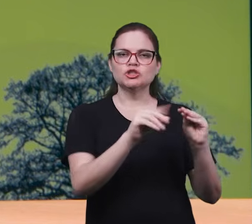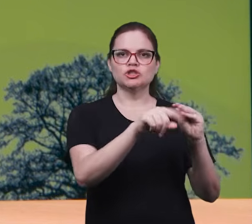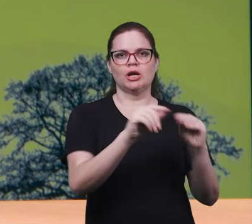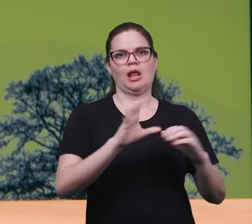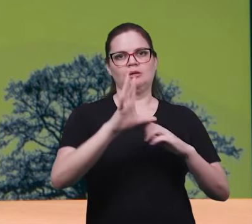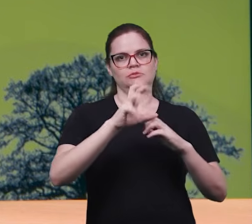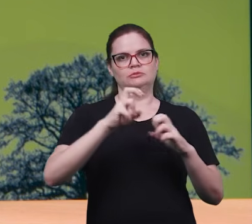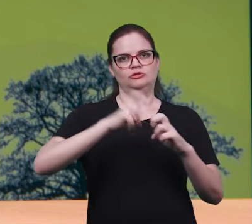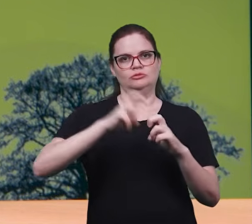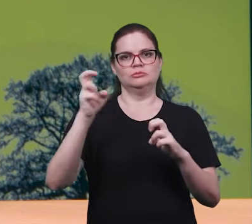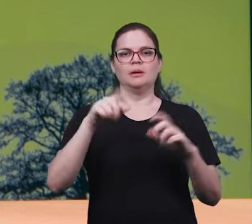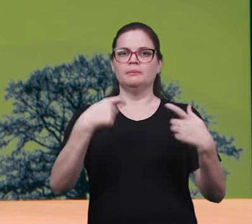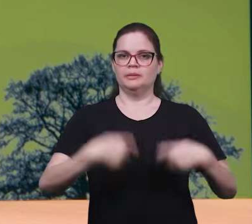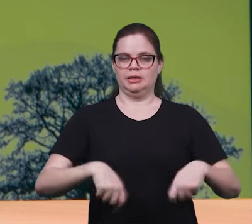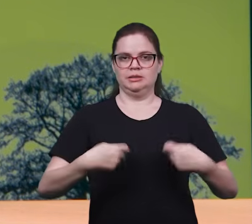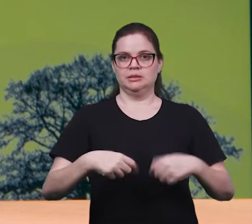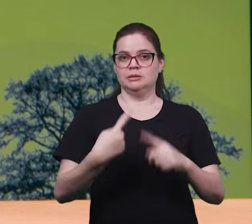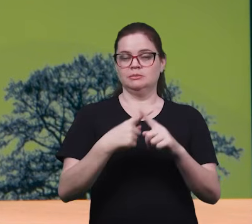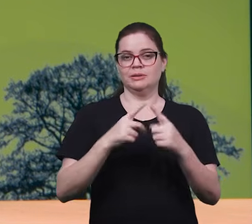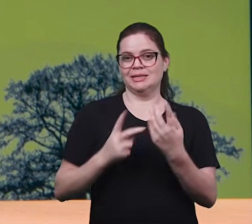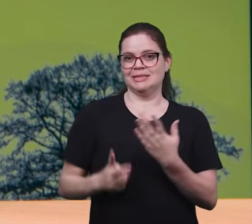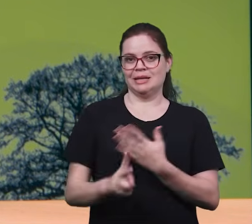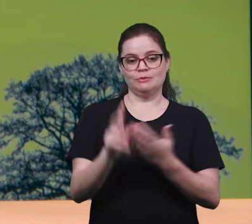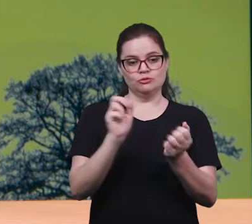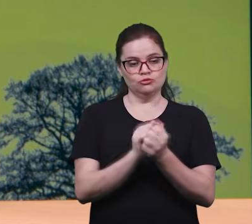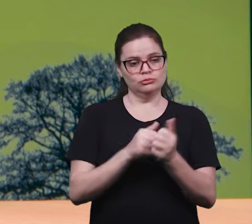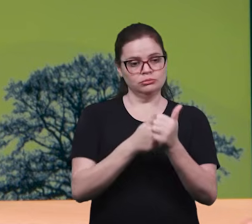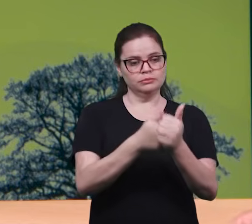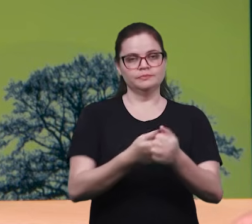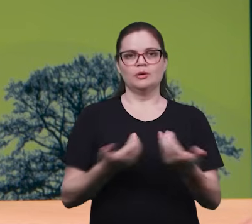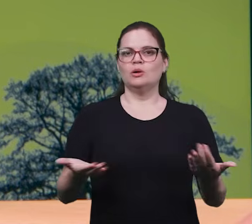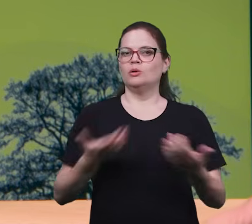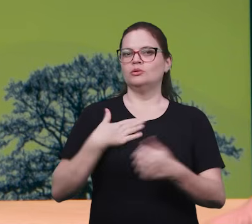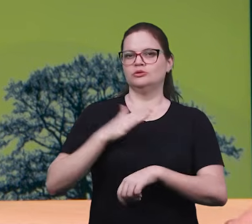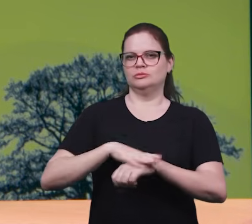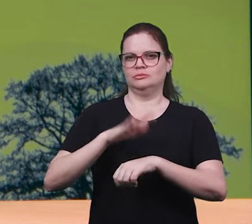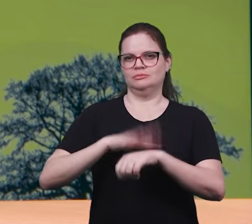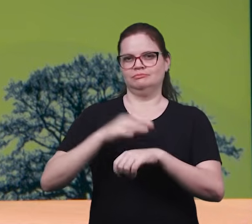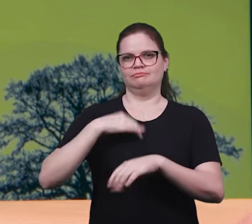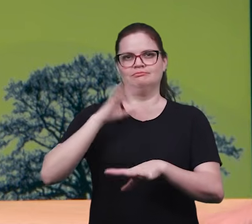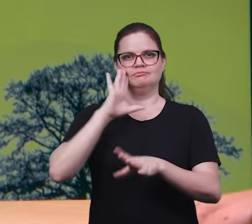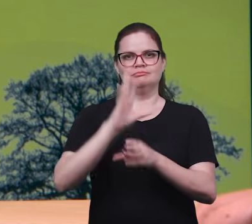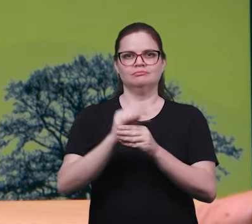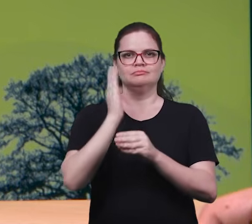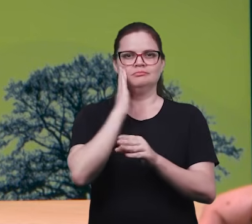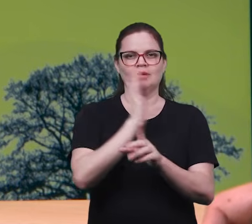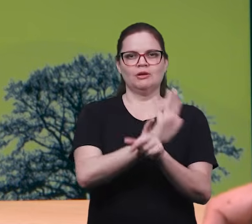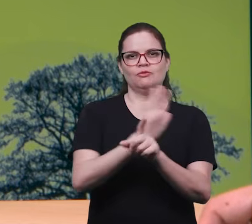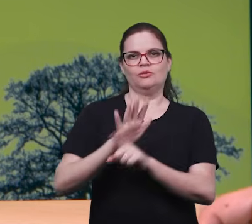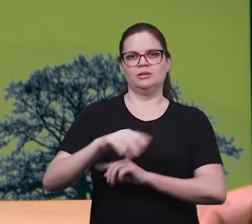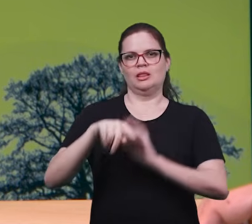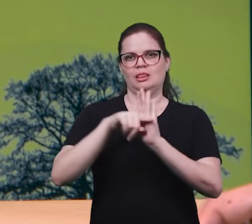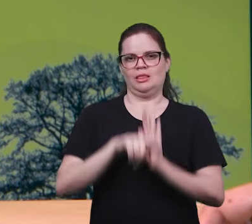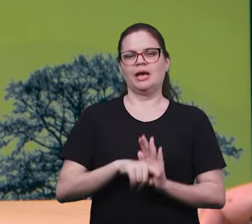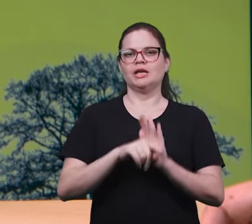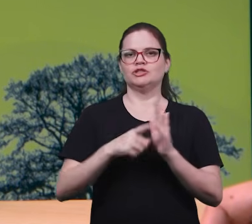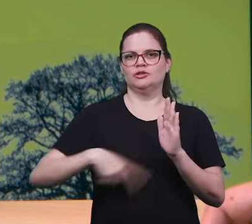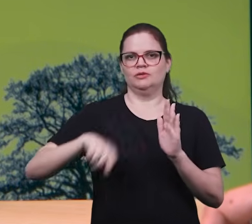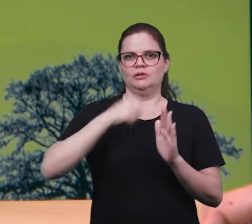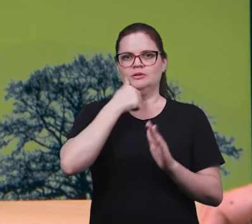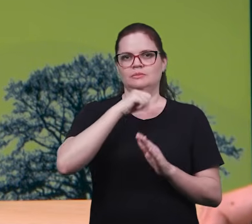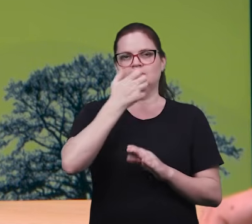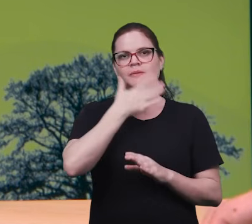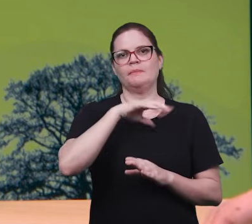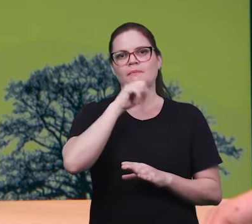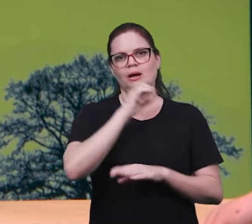esse acompanhamento. O tempo é hoje algo que influencia muito negativamente na vida dos pais, das